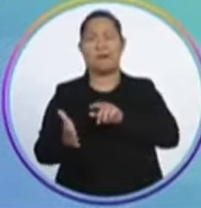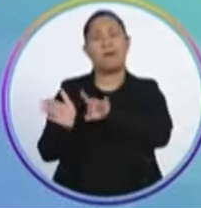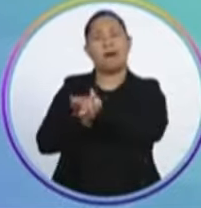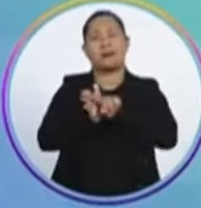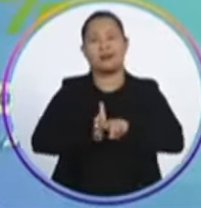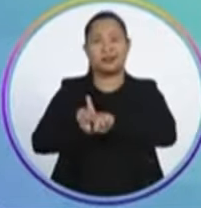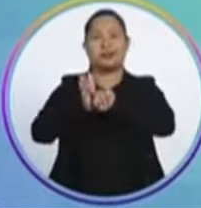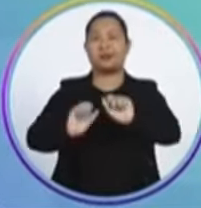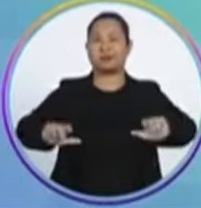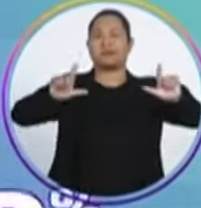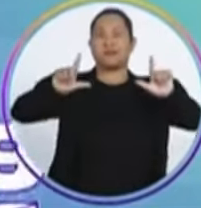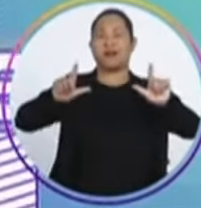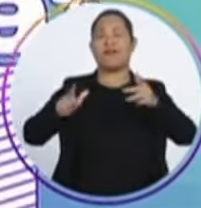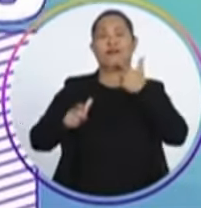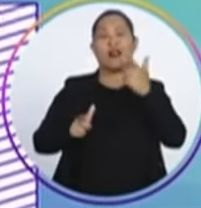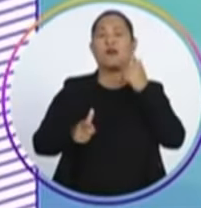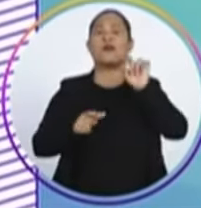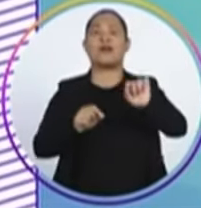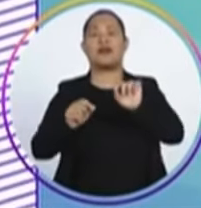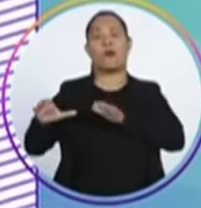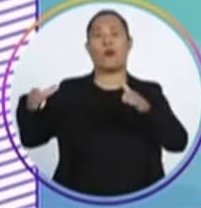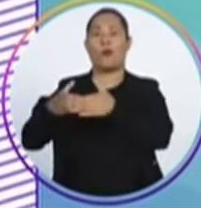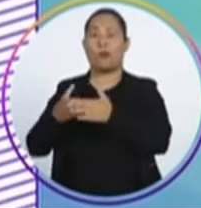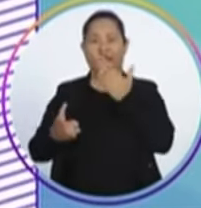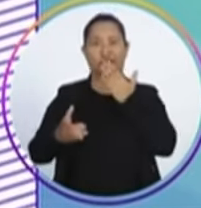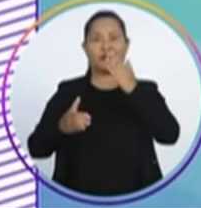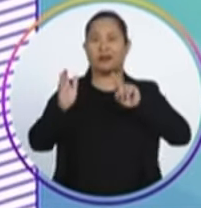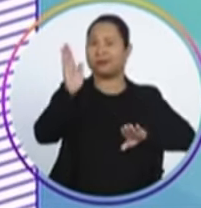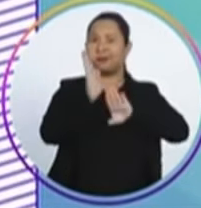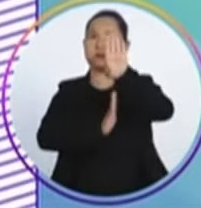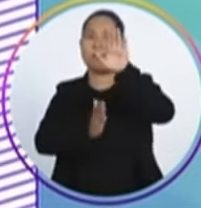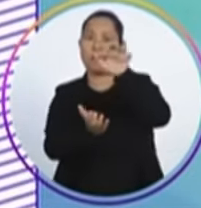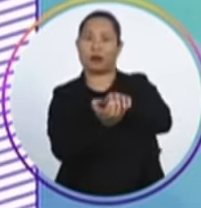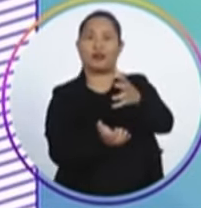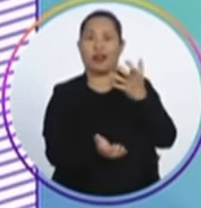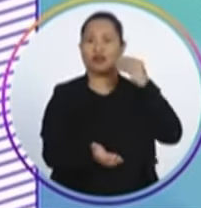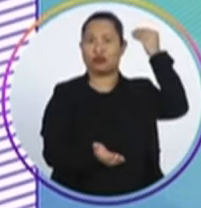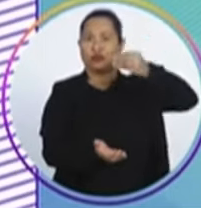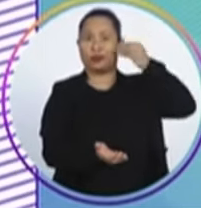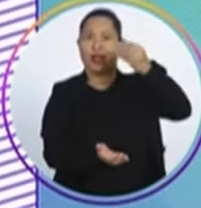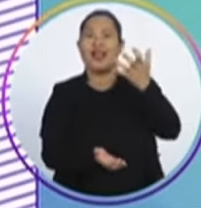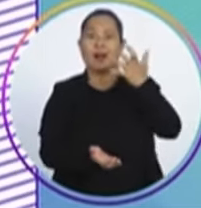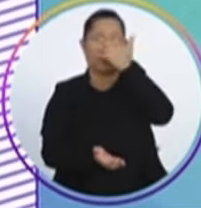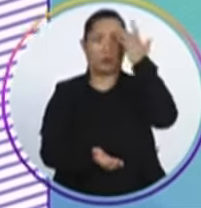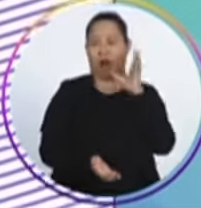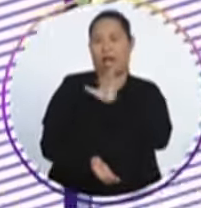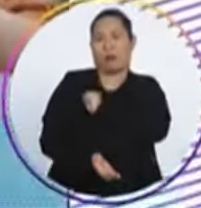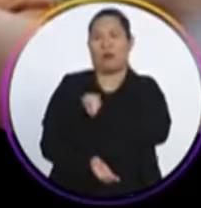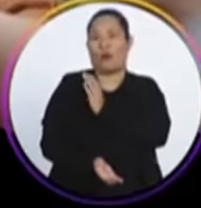Real Time Big Data confirma. A campanha da mudança está na frente. Os pernambucanos querem experiência.